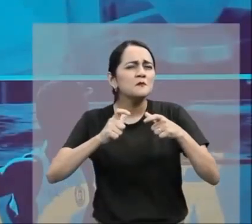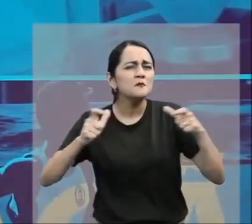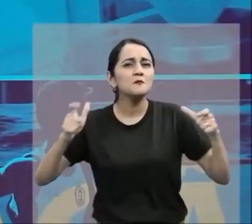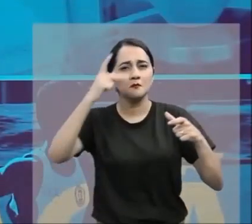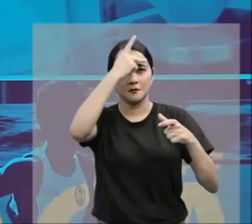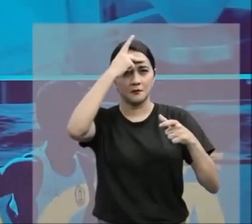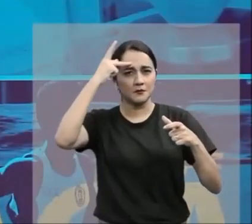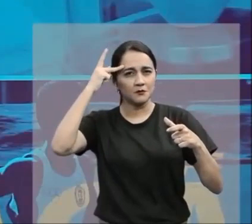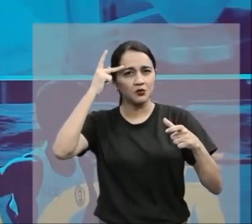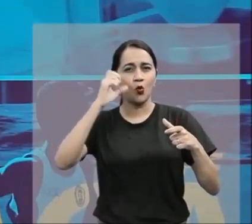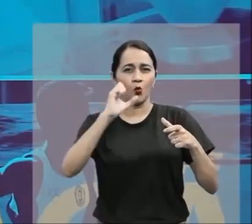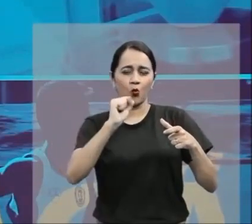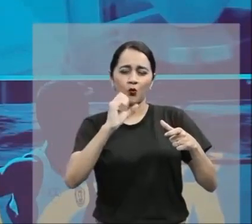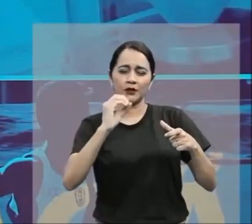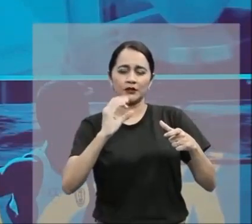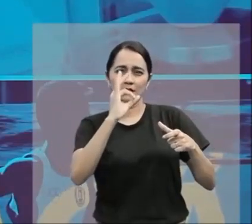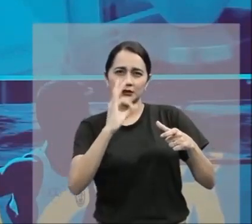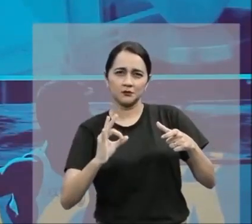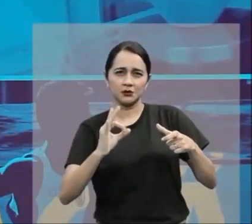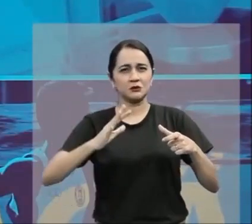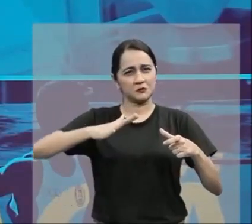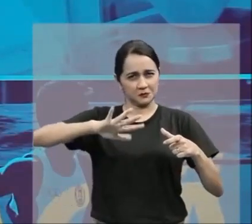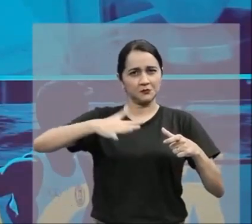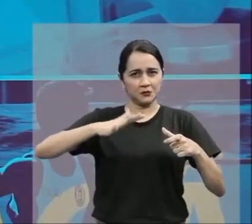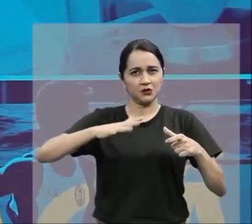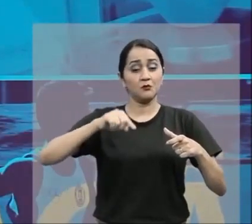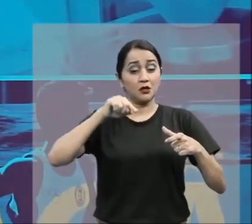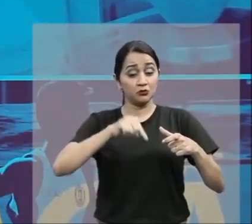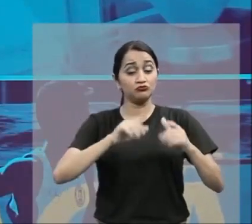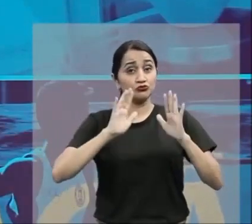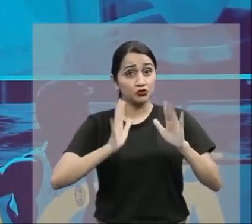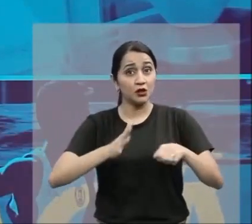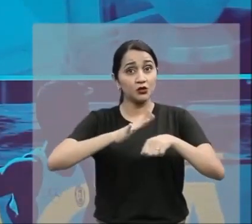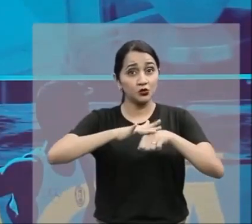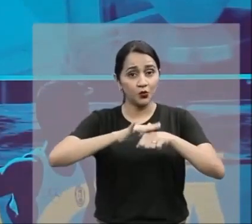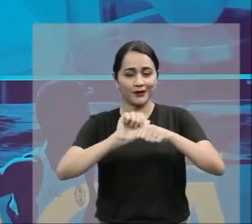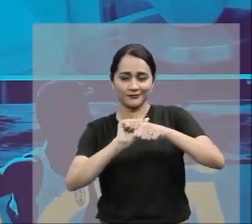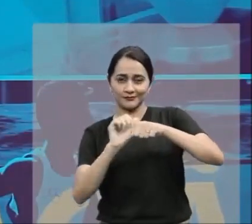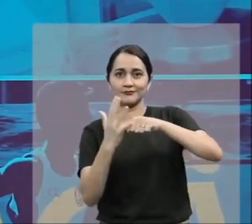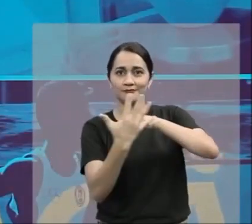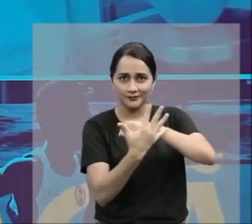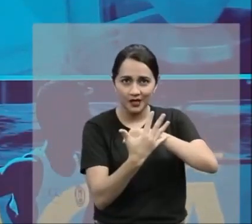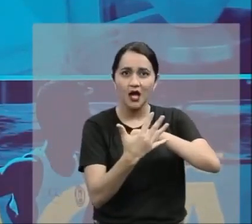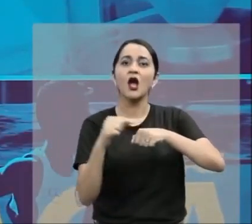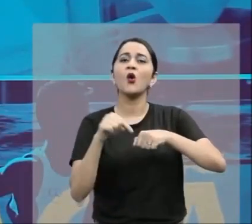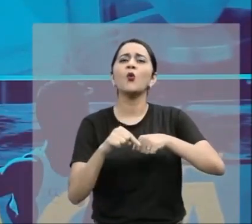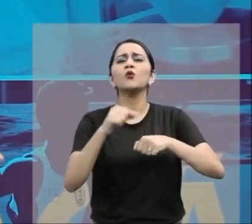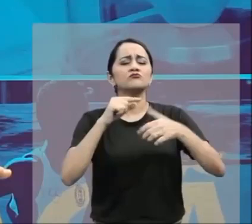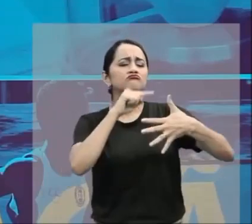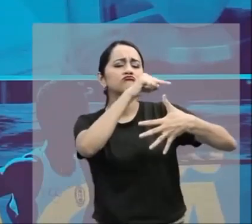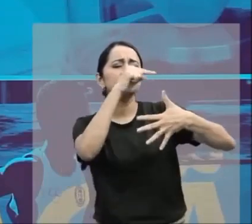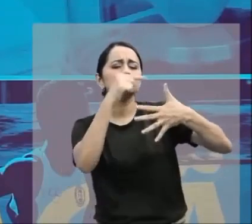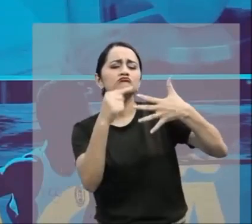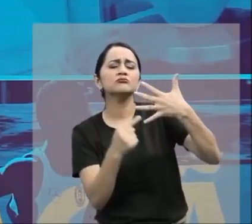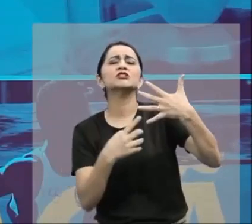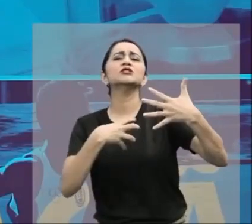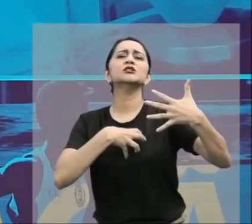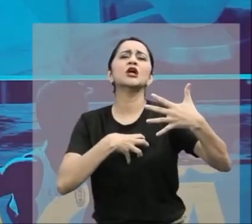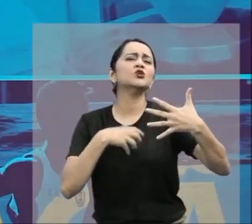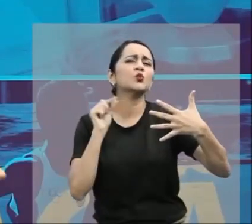Cerca de 80% das pessoas que são infectadas pelo coronavírus fazem exatamente